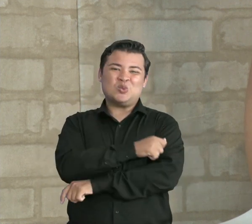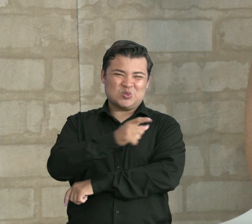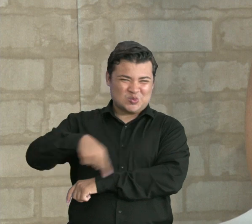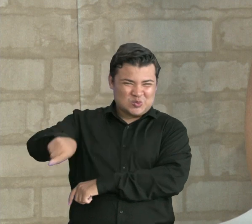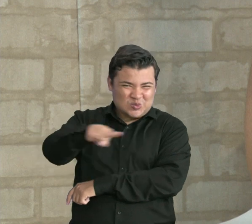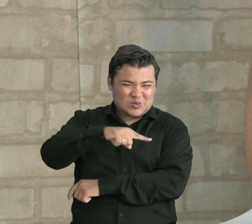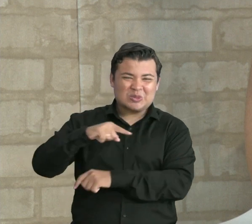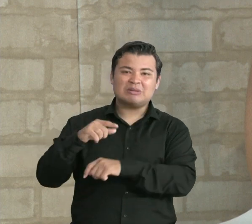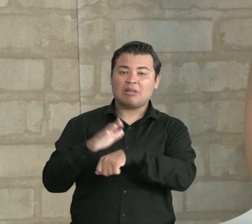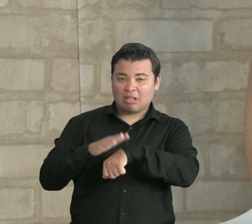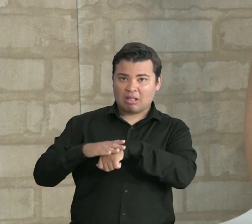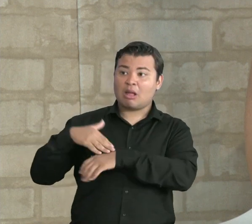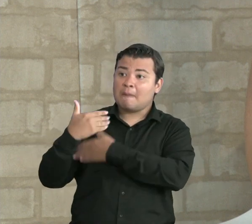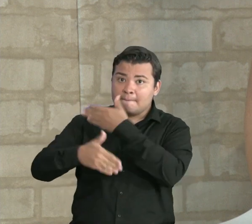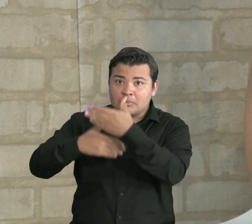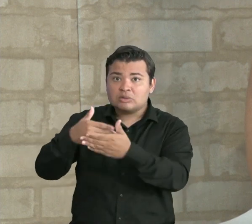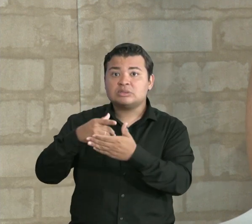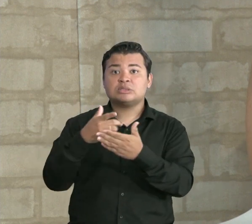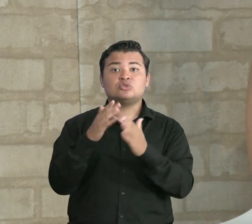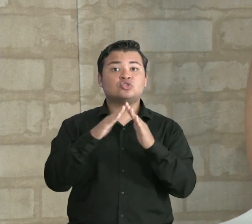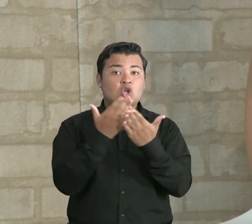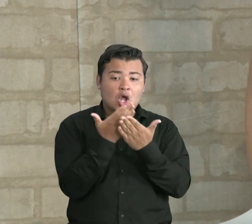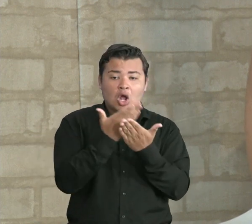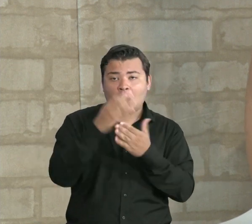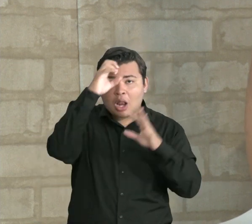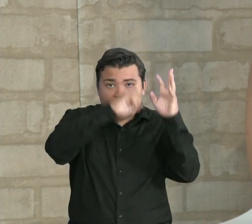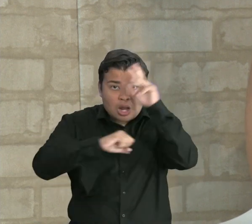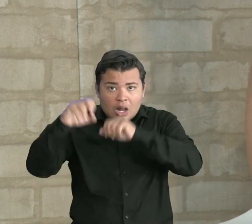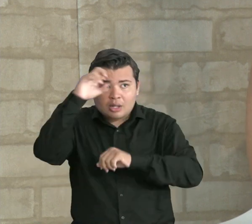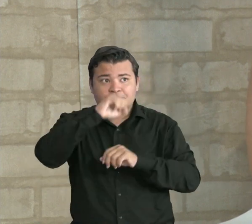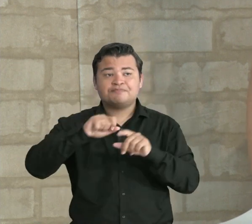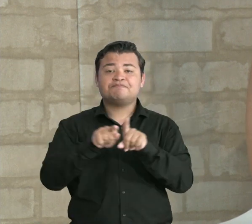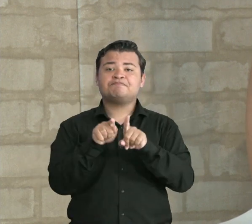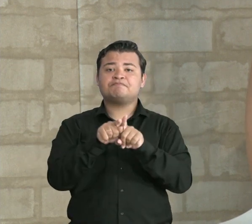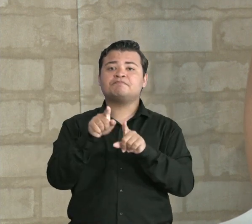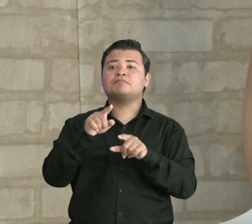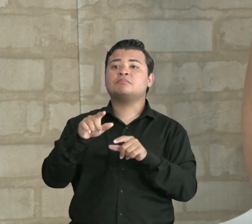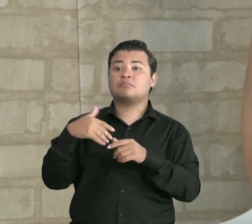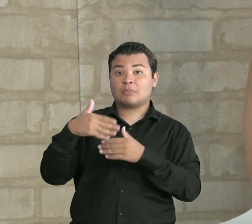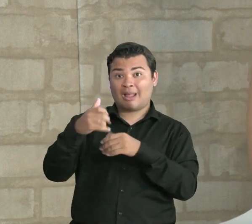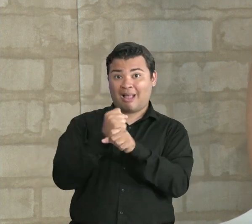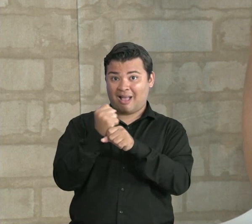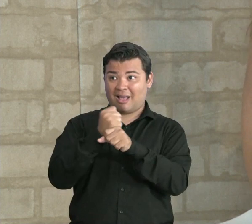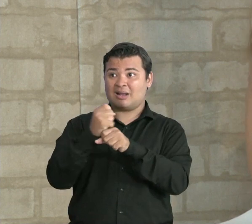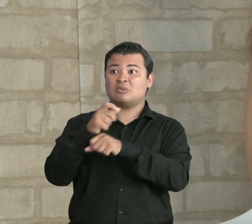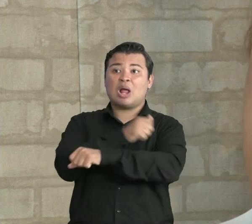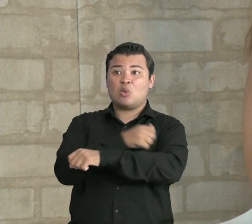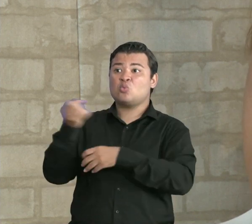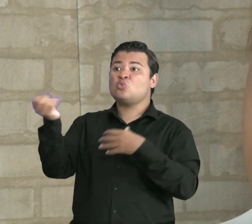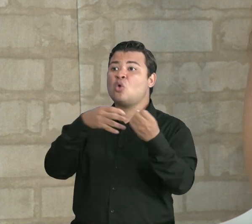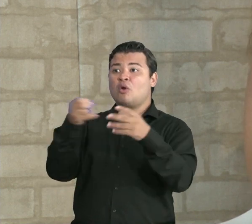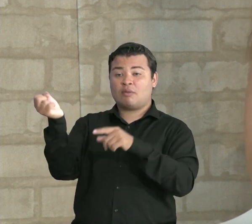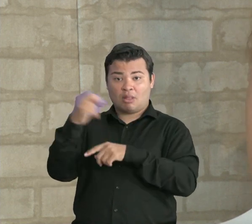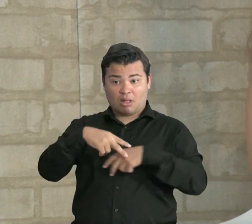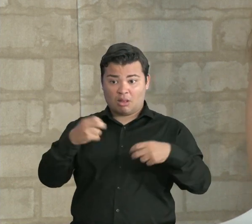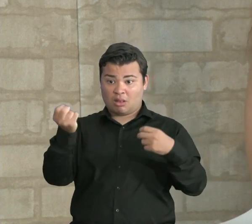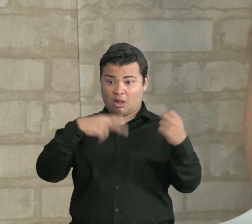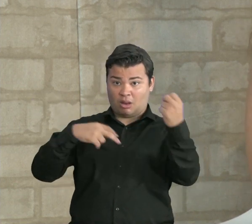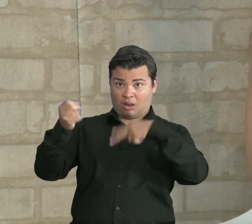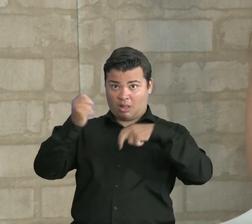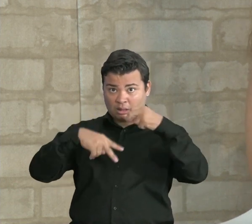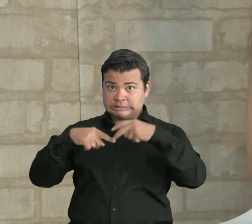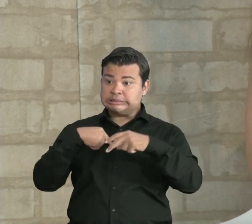longo desse processo ainda de escolaridade e os que vão chegar a nós nos próximos anos. Então, nós teremos problemas, sim,